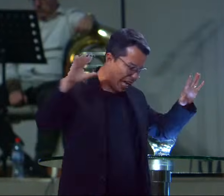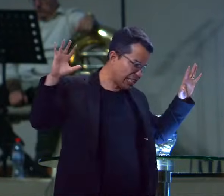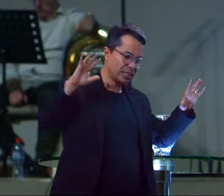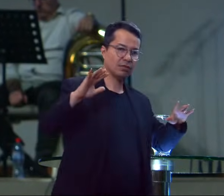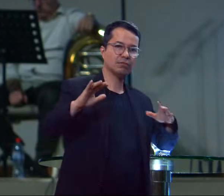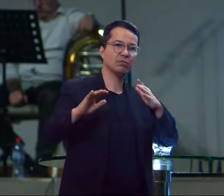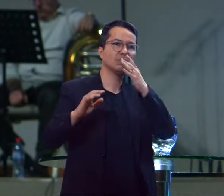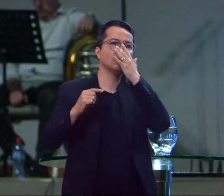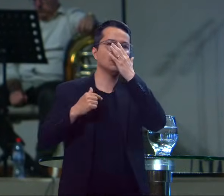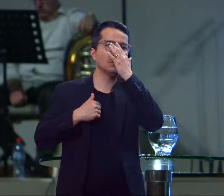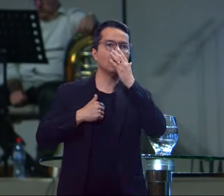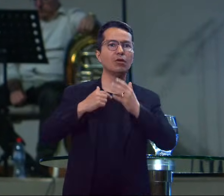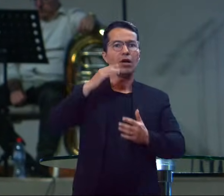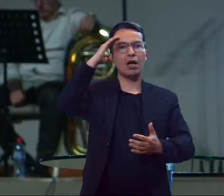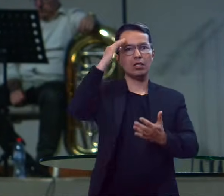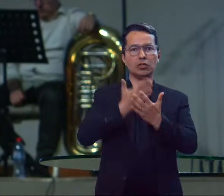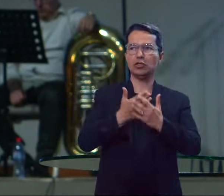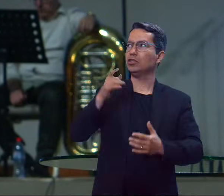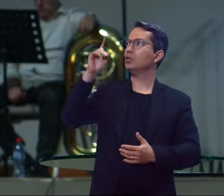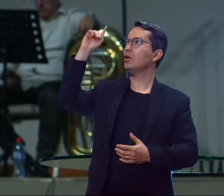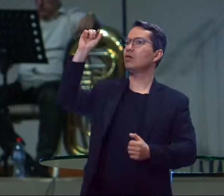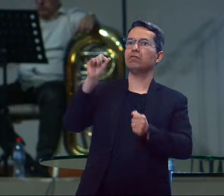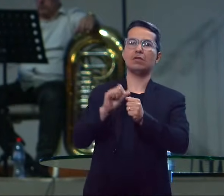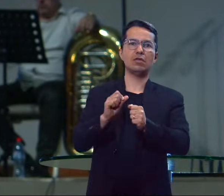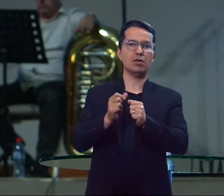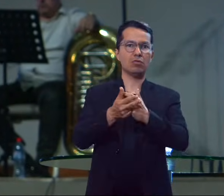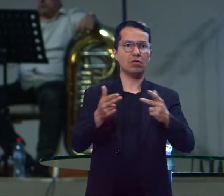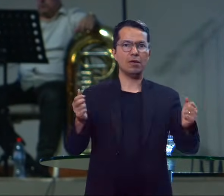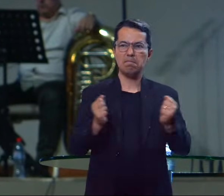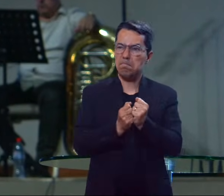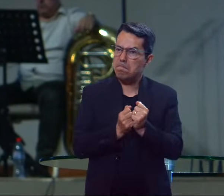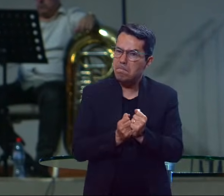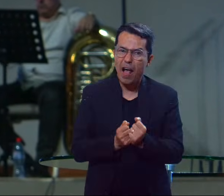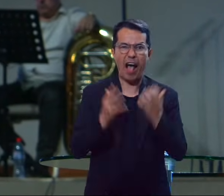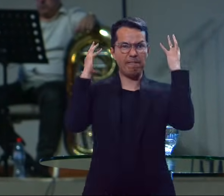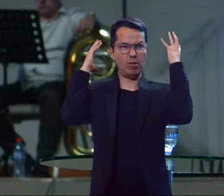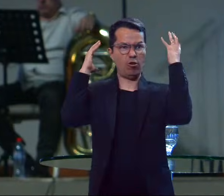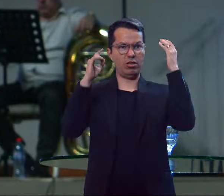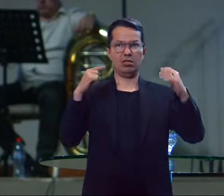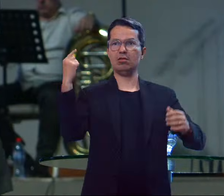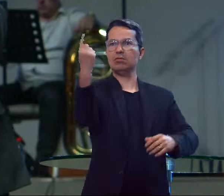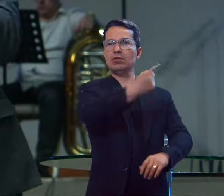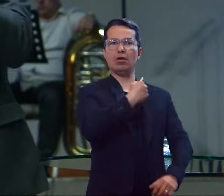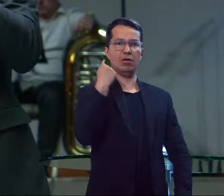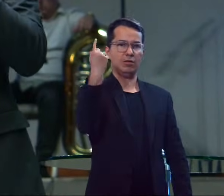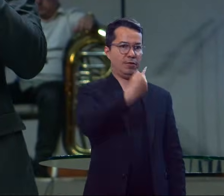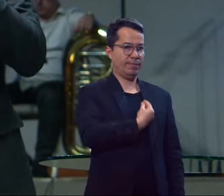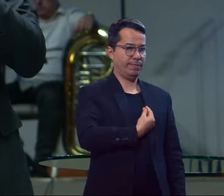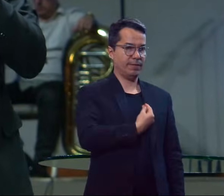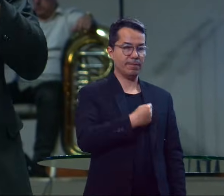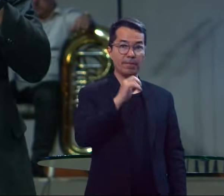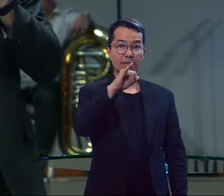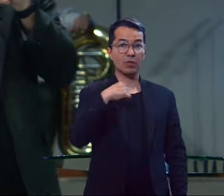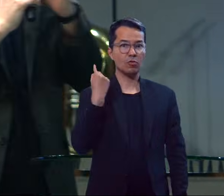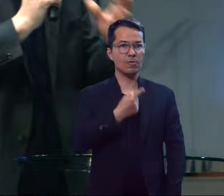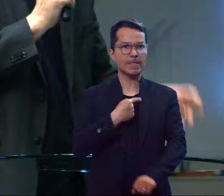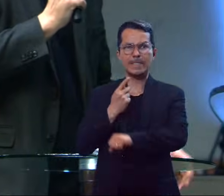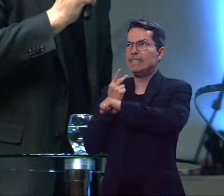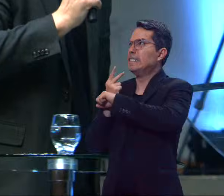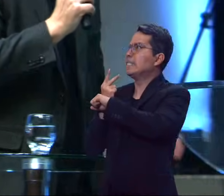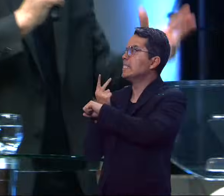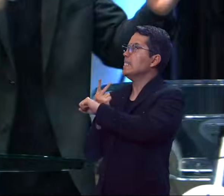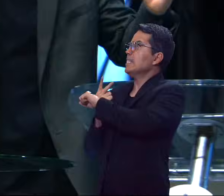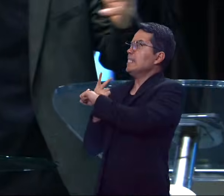creio, Deus vai fazer coisas inéditas entre nós, amém? Você crê nisso? Se nós percorremos trilhas de